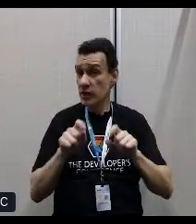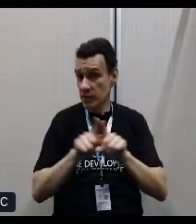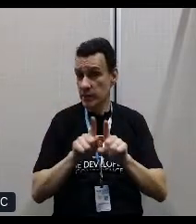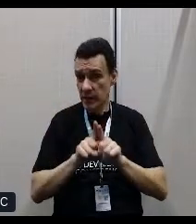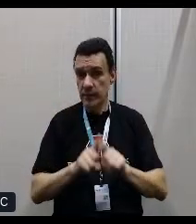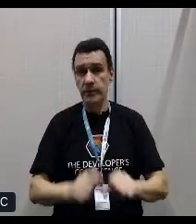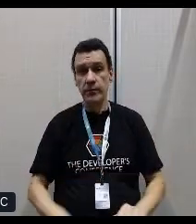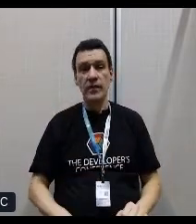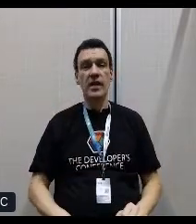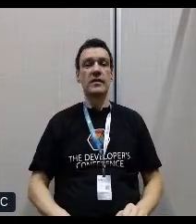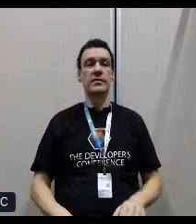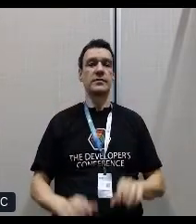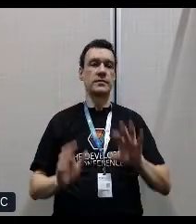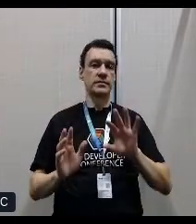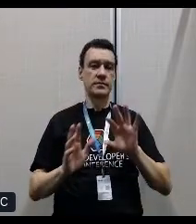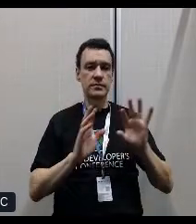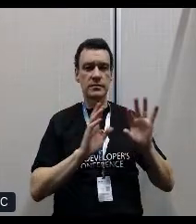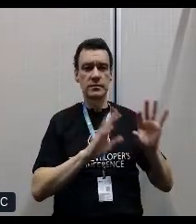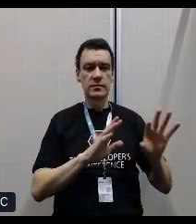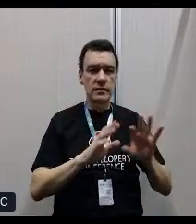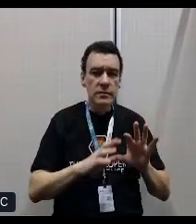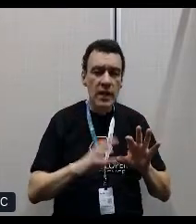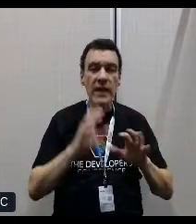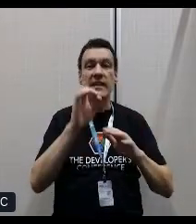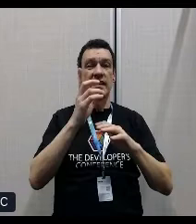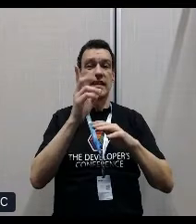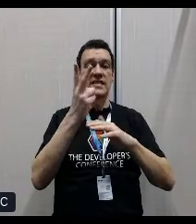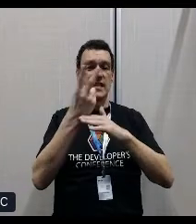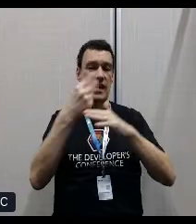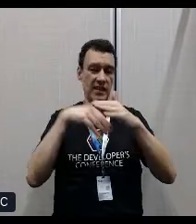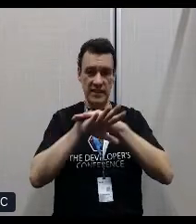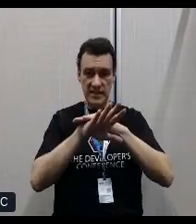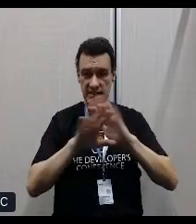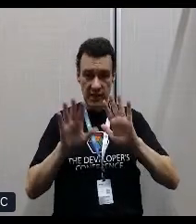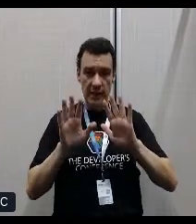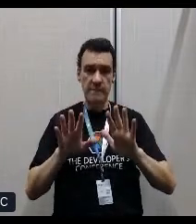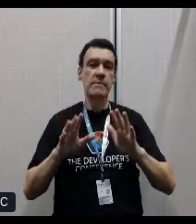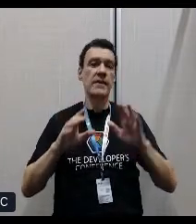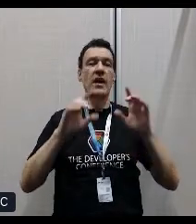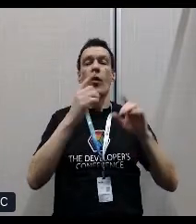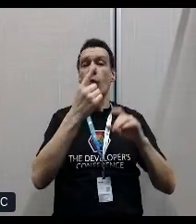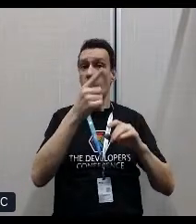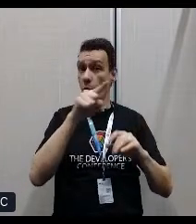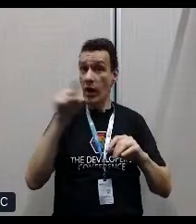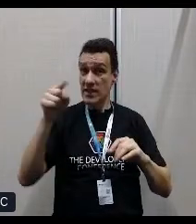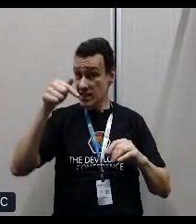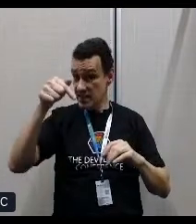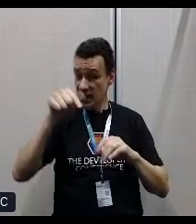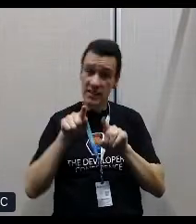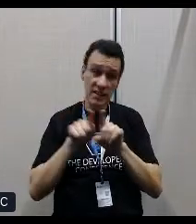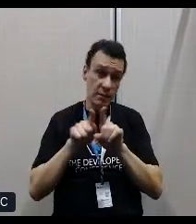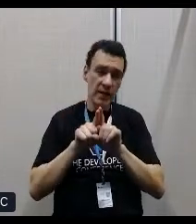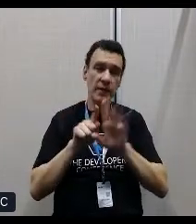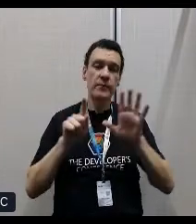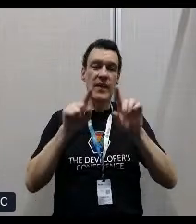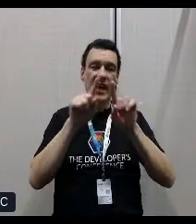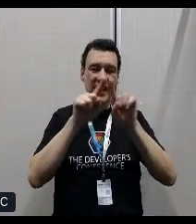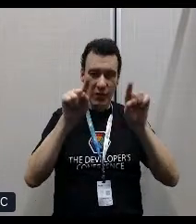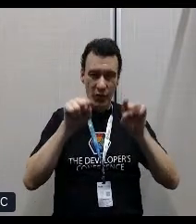1 ao 7, o 1 sendo ícones óbvios, a gente precisa deixar isso claro, né, o significado dos ícones, para não